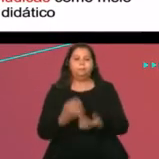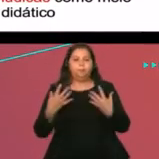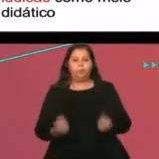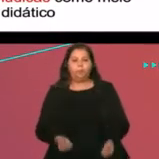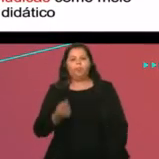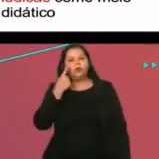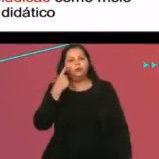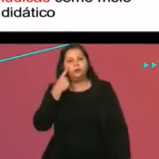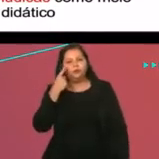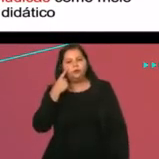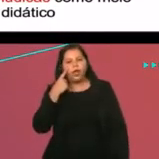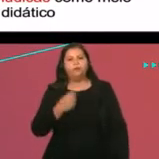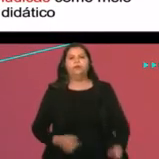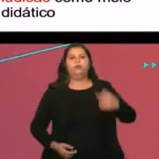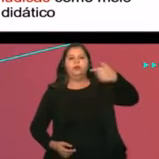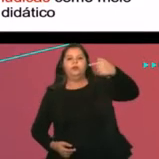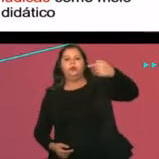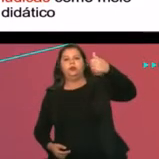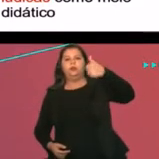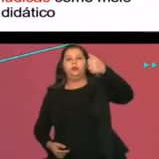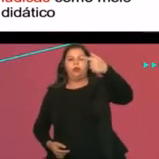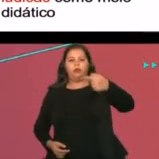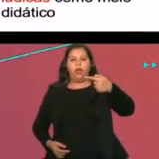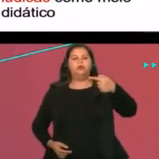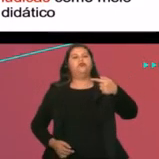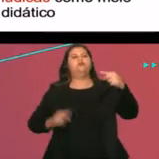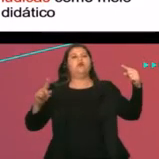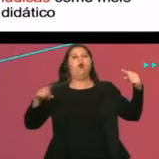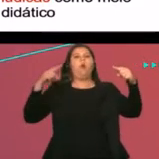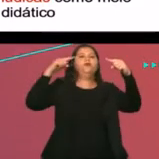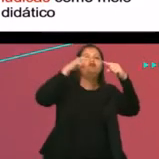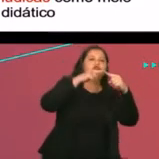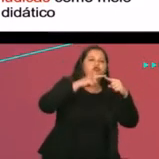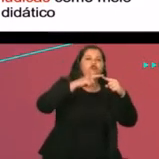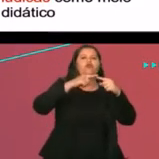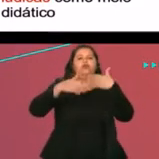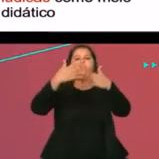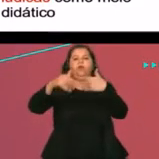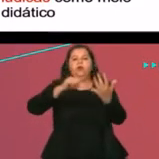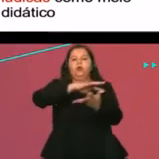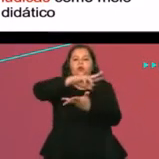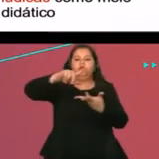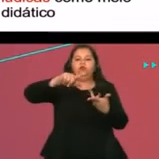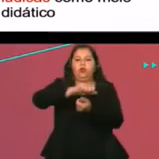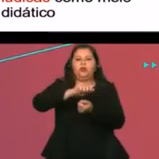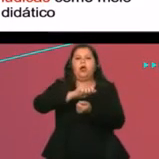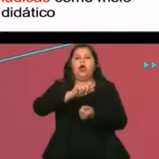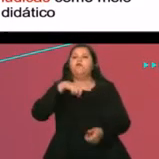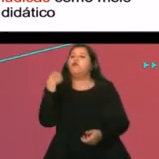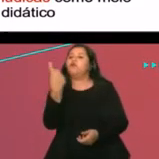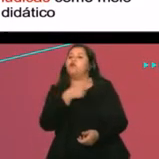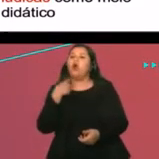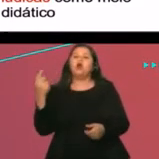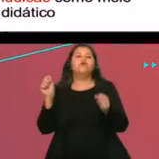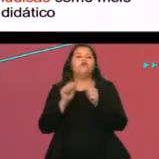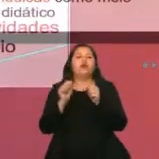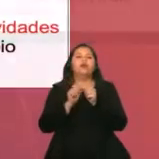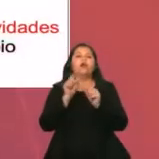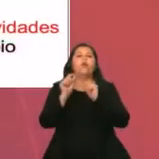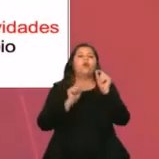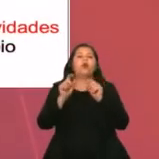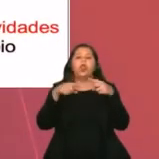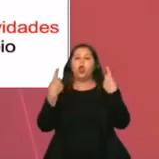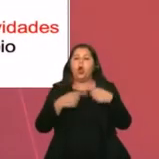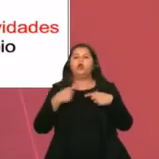então é os 17 objetivos o aumento sustentável e vamos ver qual é o tipo de relação que nós podemos fazer nós que